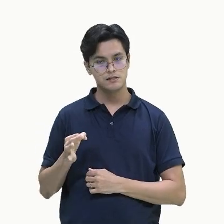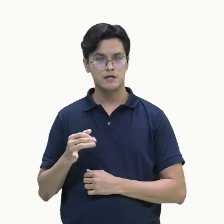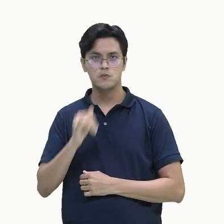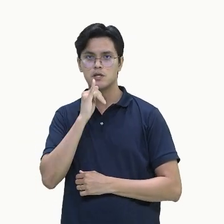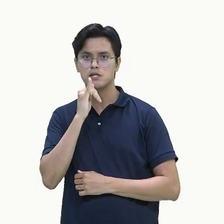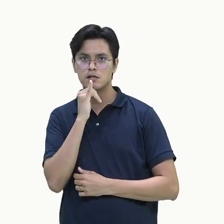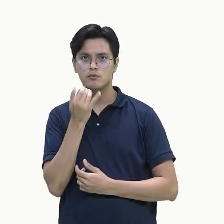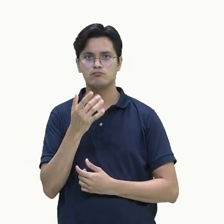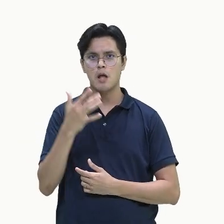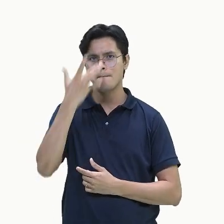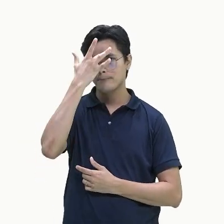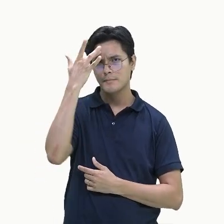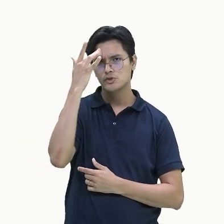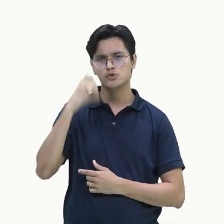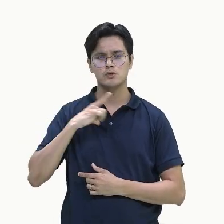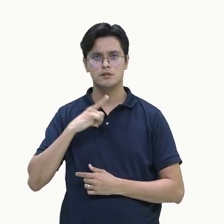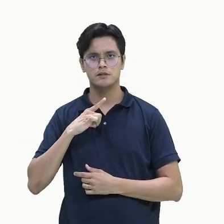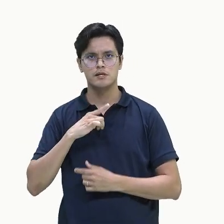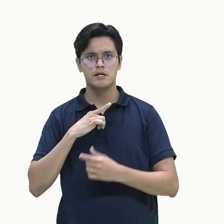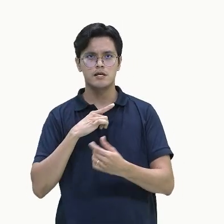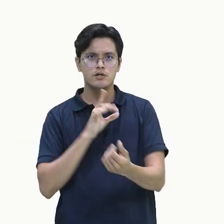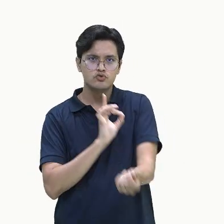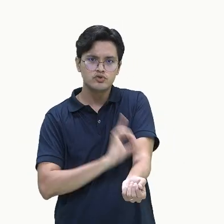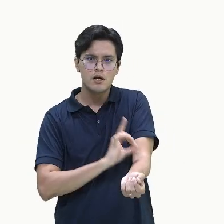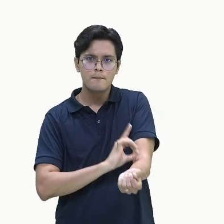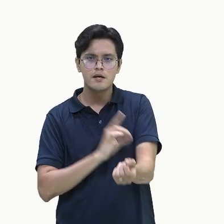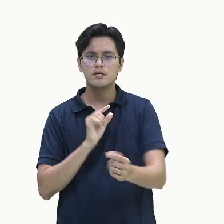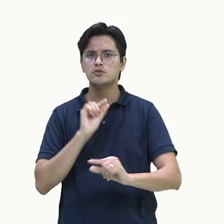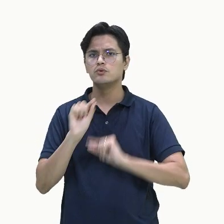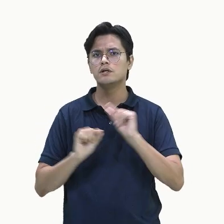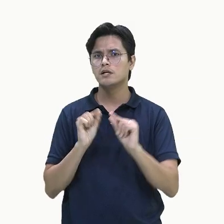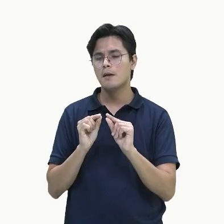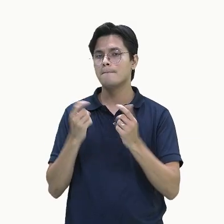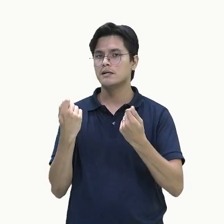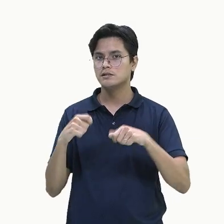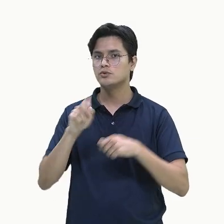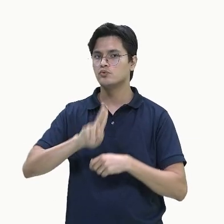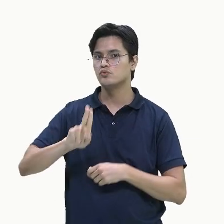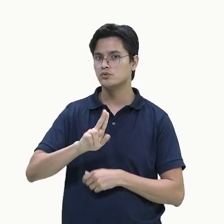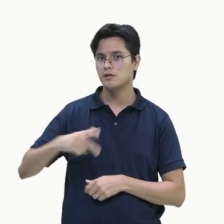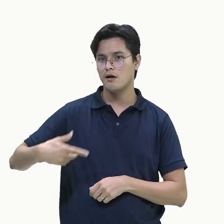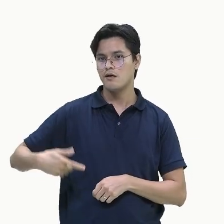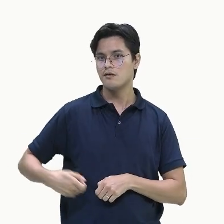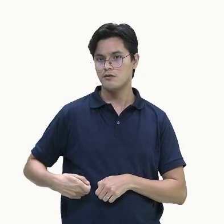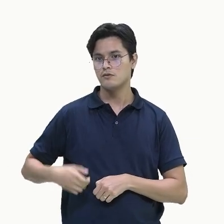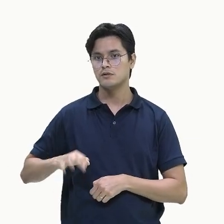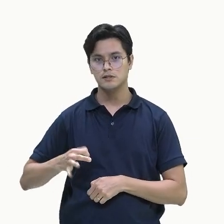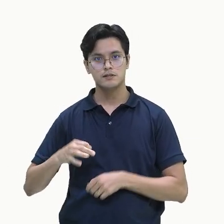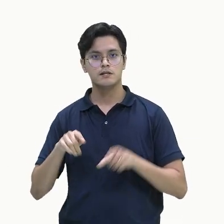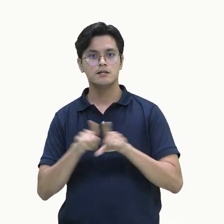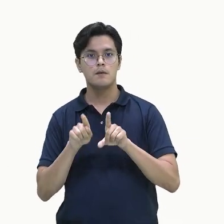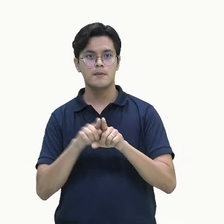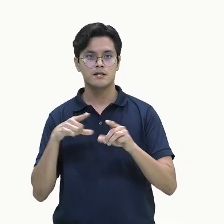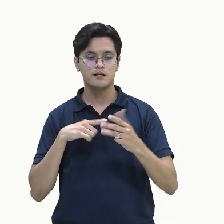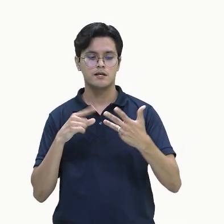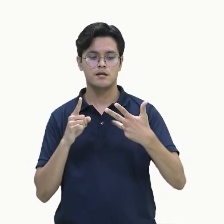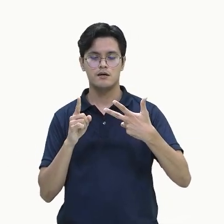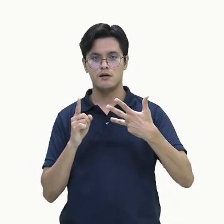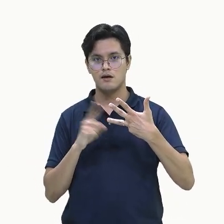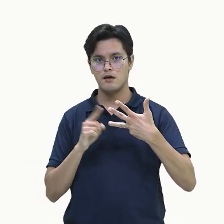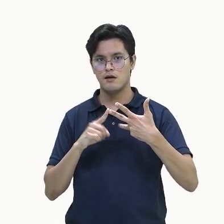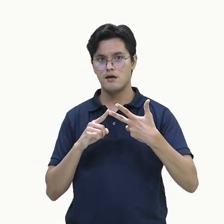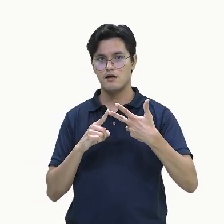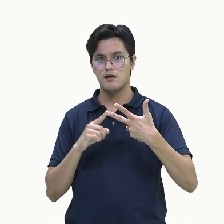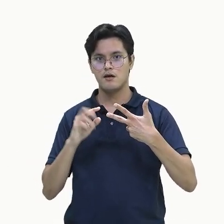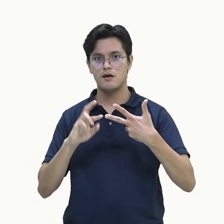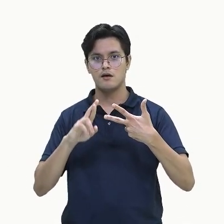a glicose, então é muito importante você estar atento nisso. Nós temos os receptores, que são as permeases,